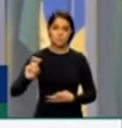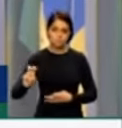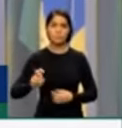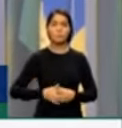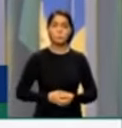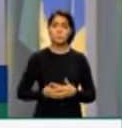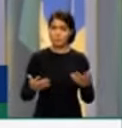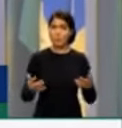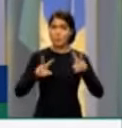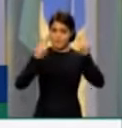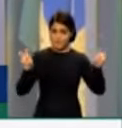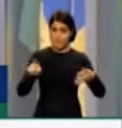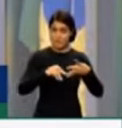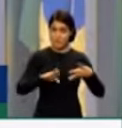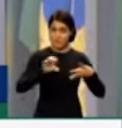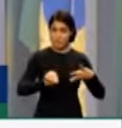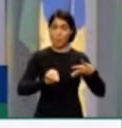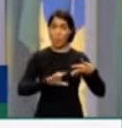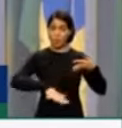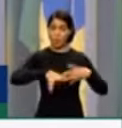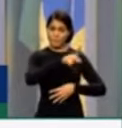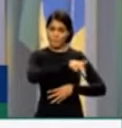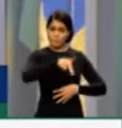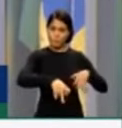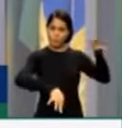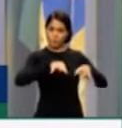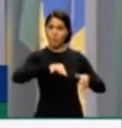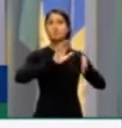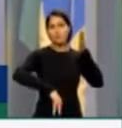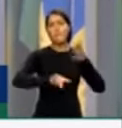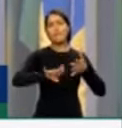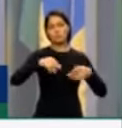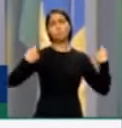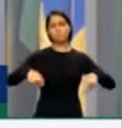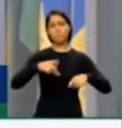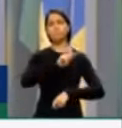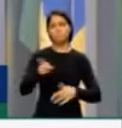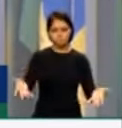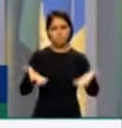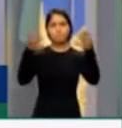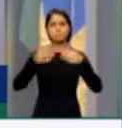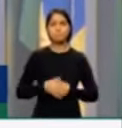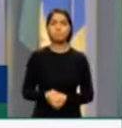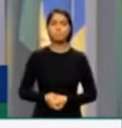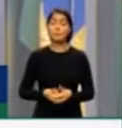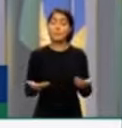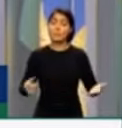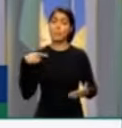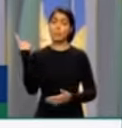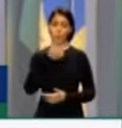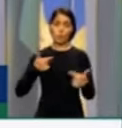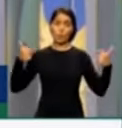Justiça aos professores a derrubada desse veto para a justiça aos professores brasileiros e nós estaremos à